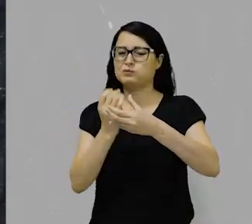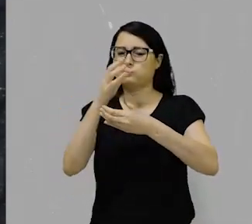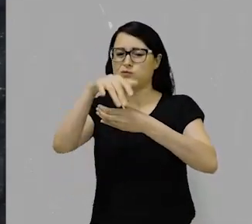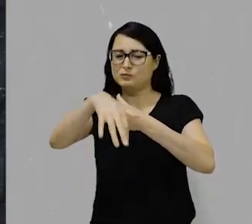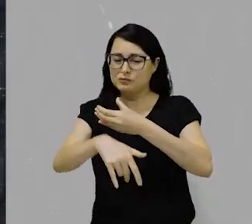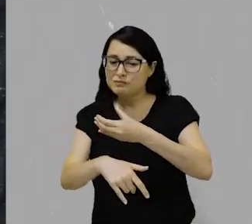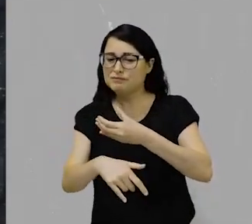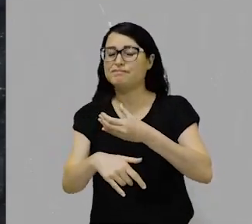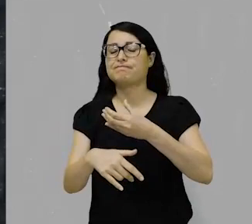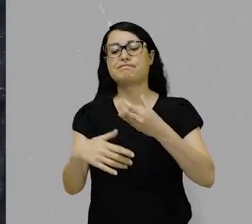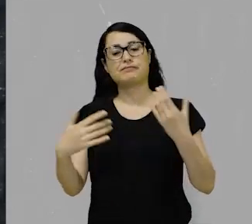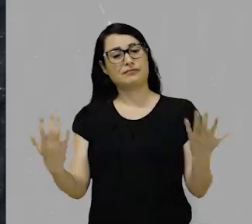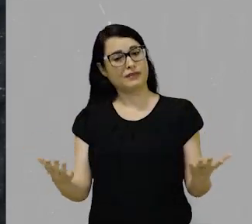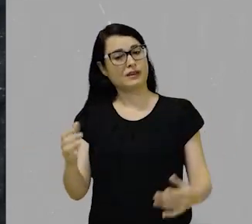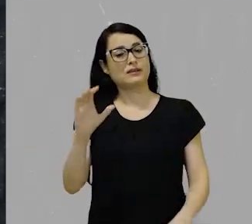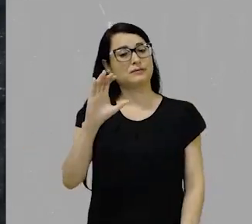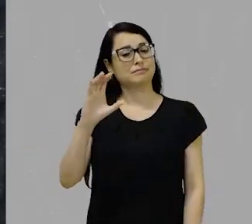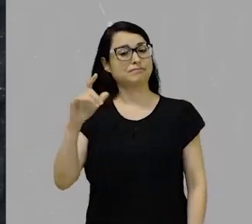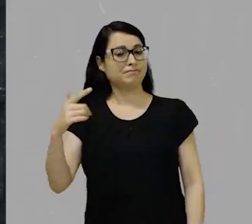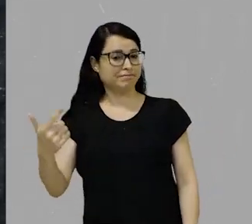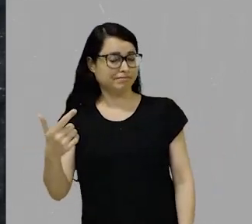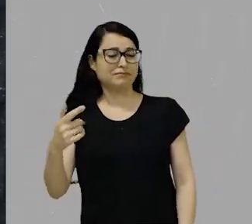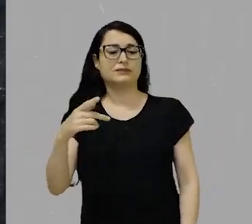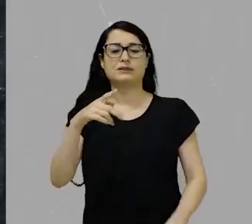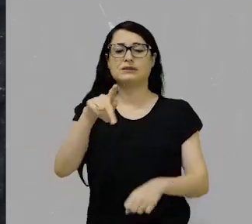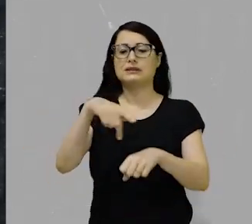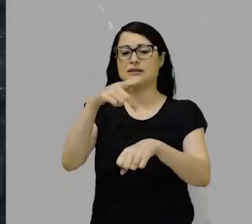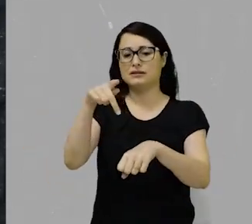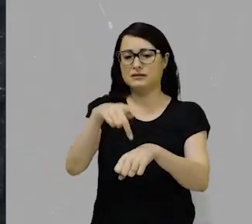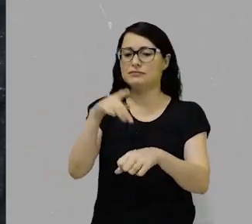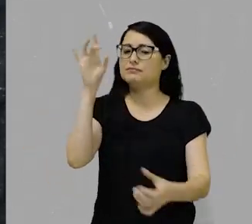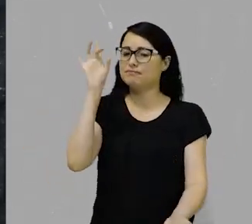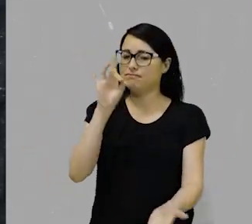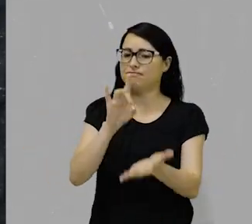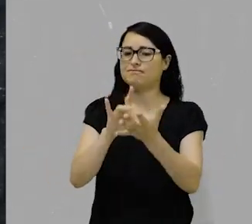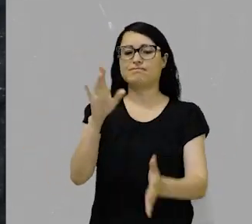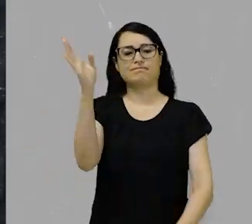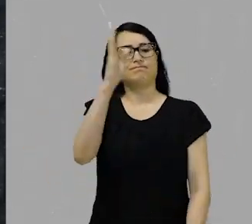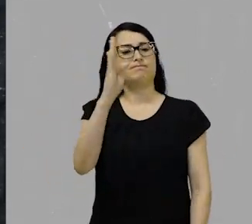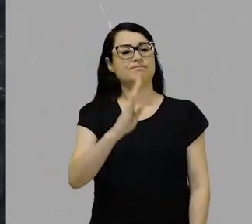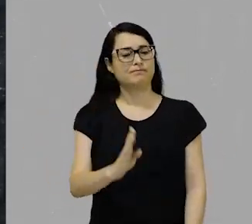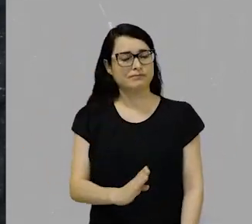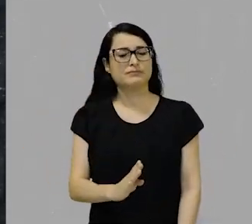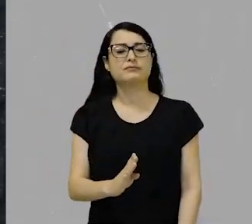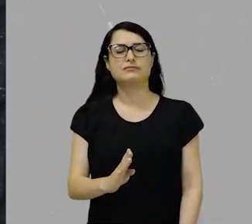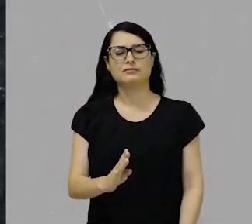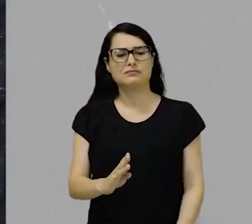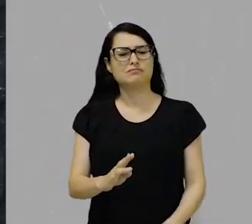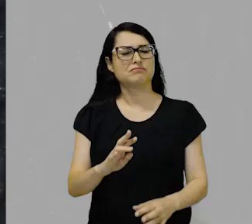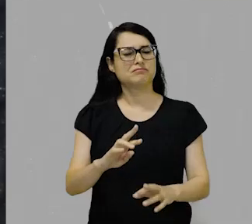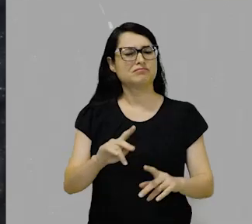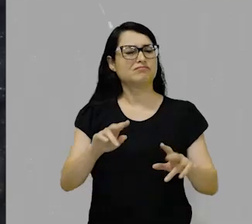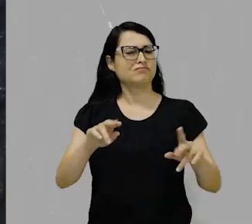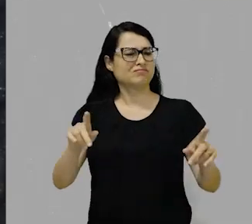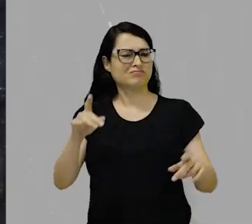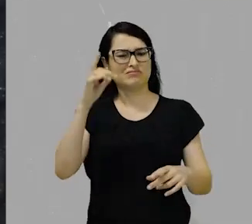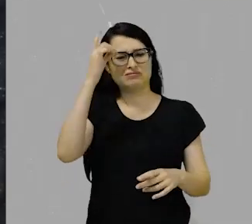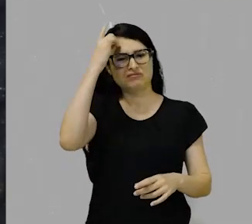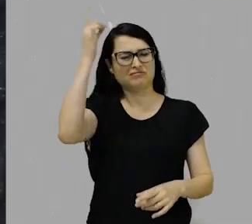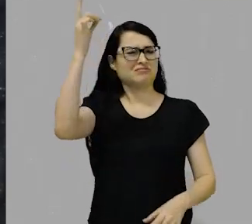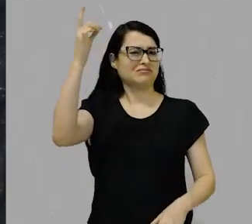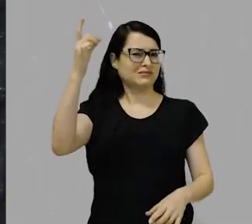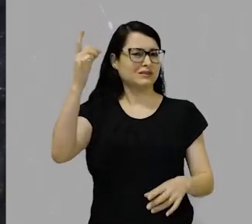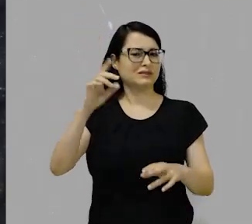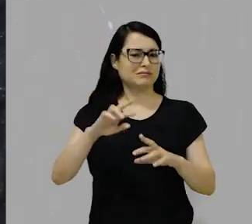aspecto a gente também, claro, vai citar o nosso país, a nossa realidade, o Brasil, e desmistificar algumas ideias, né,